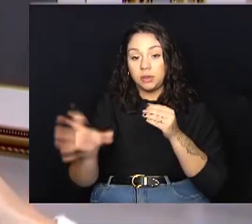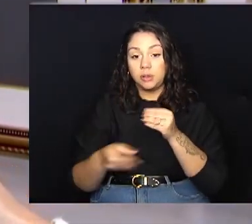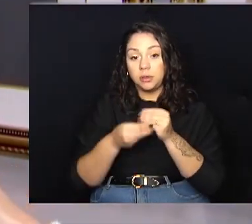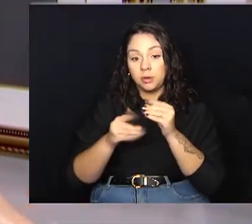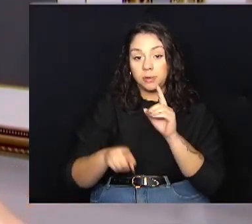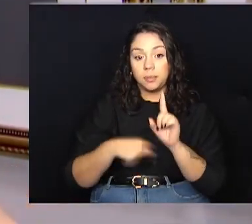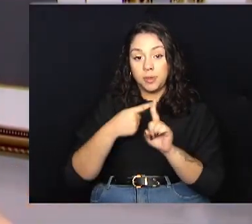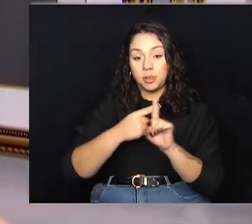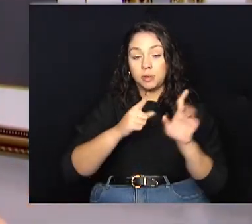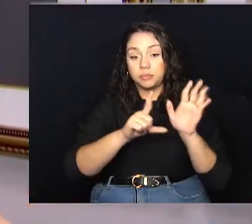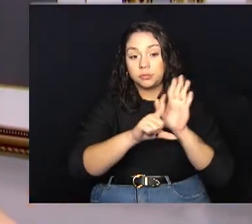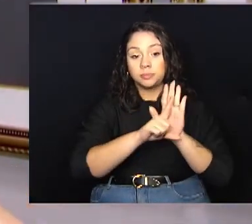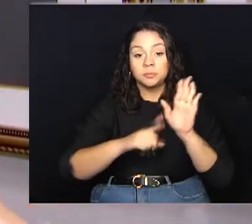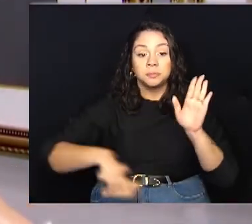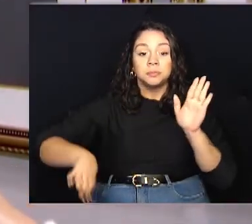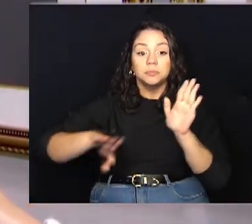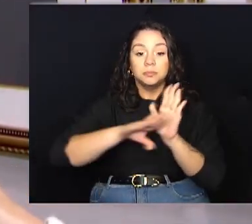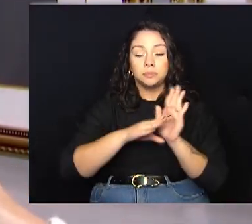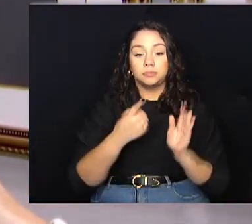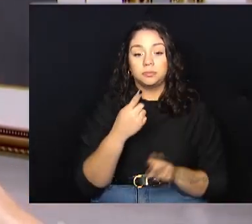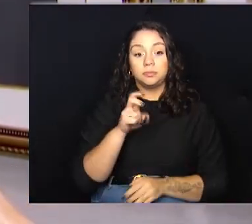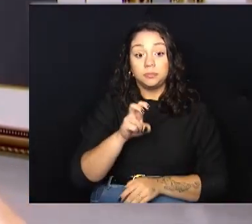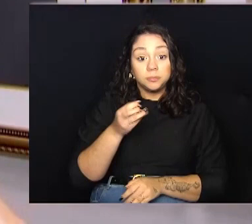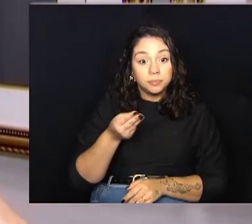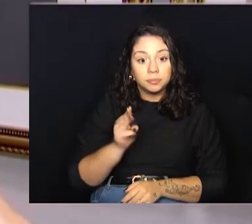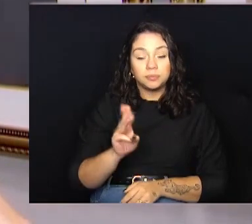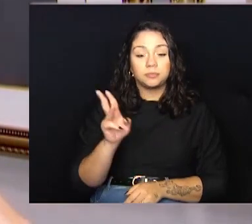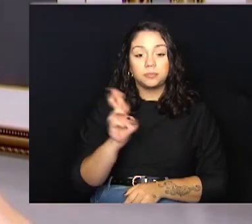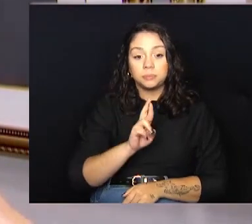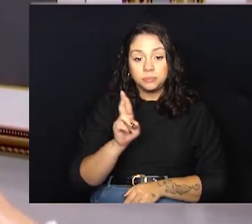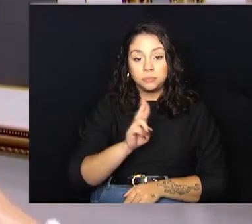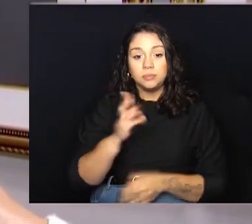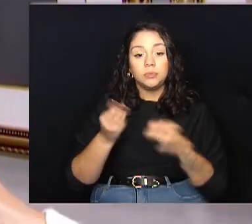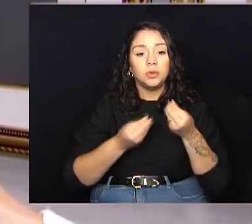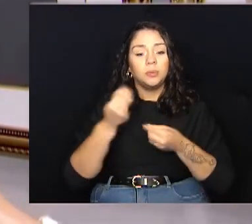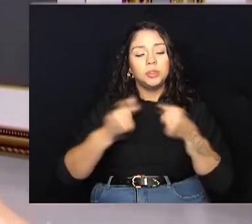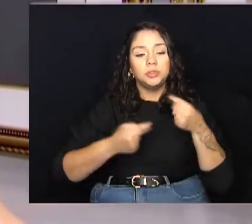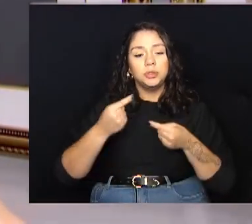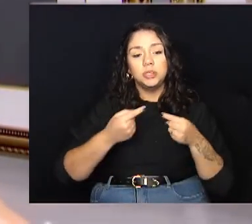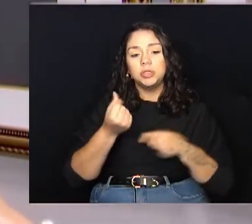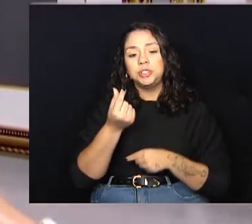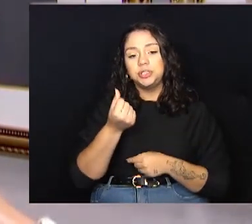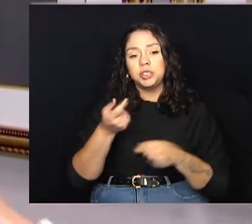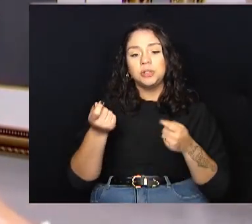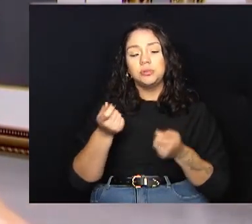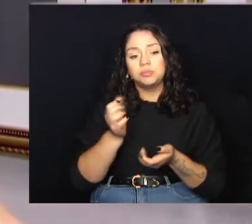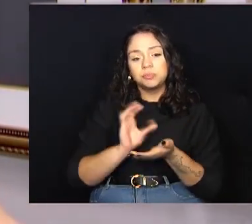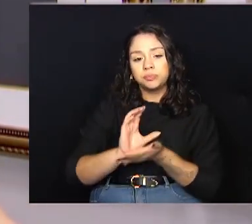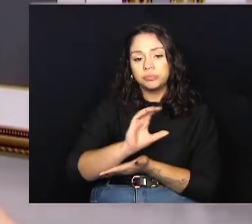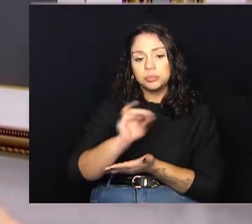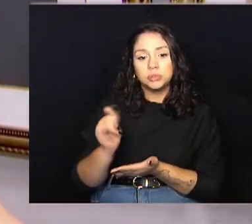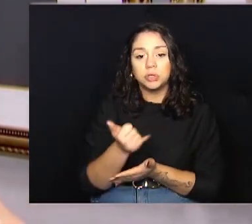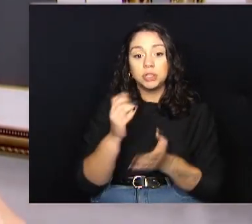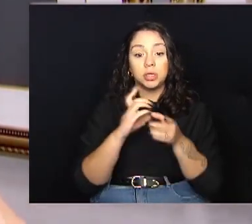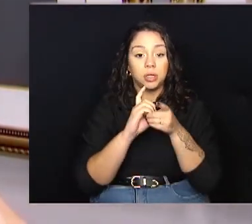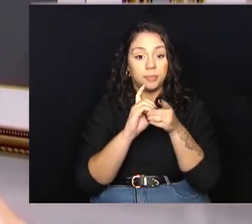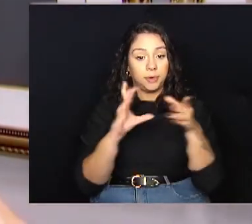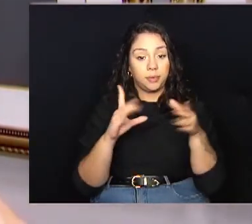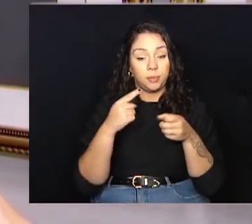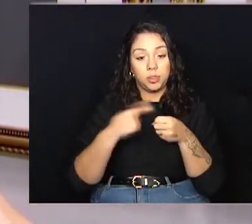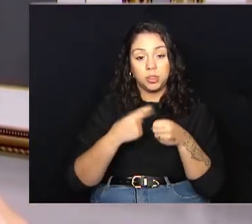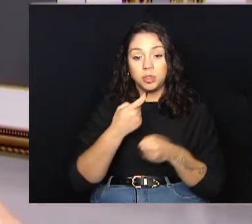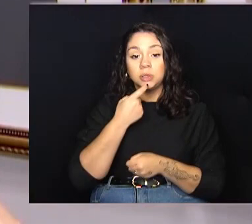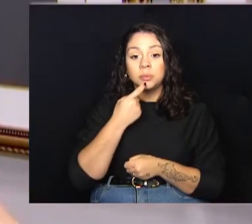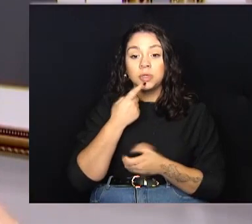chega aproximadamente a 15 milhões de reais então nós discutimos como que esses dinheiros serão aplicados democraticamente no município